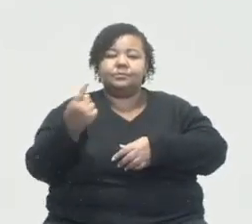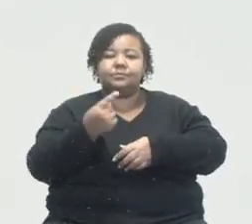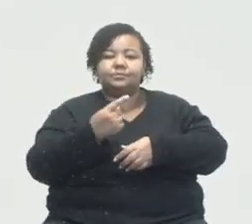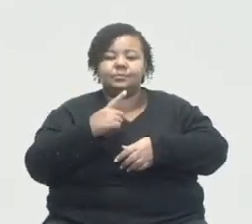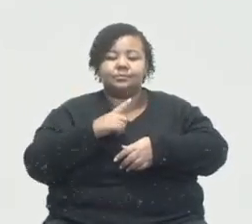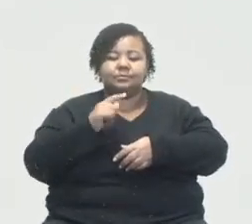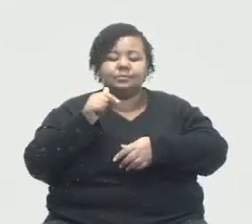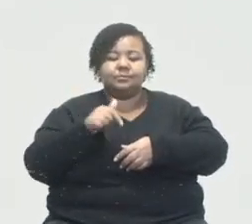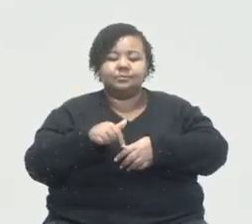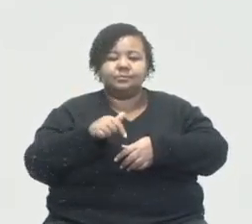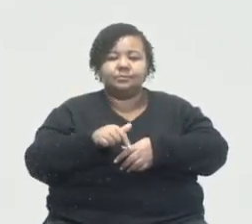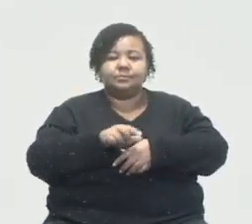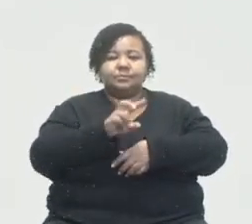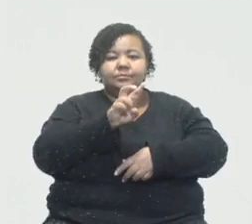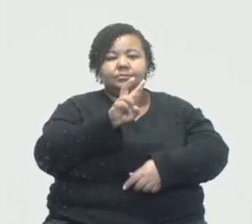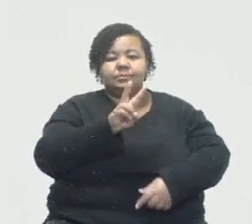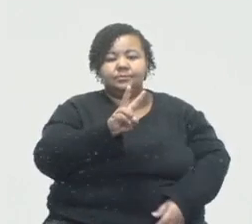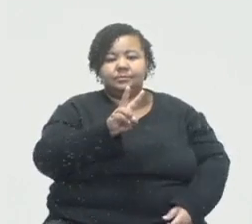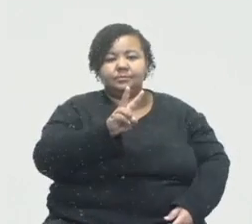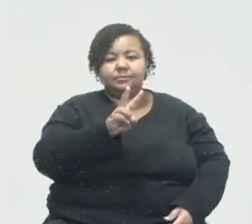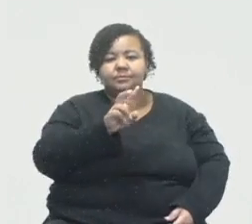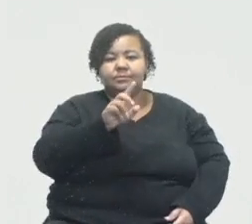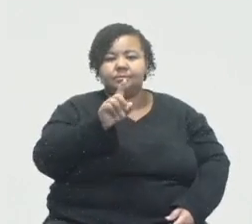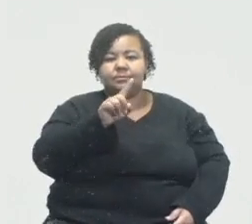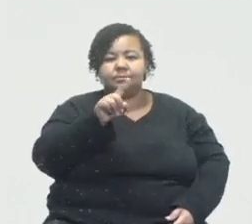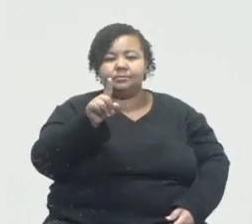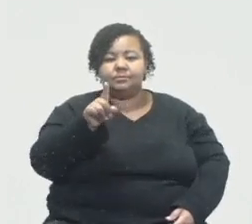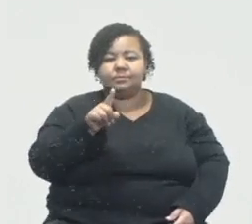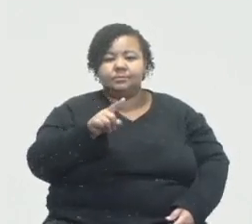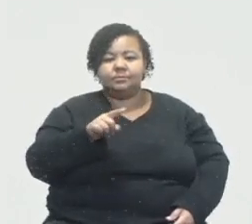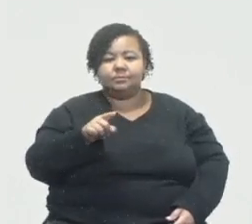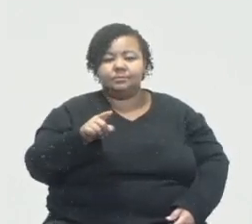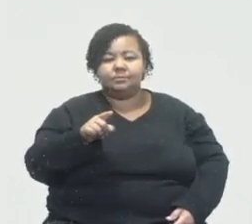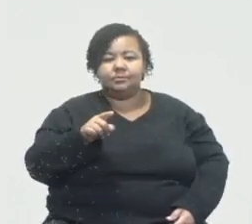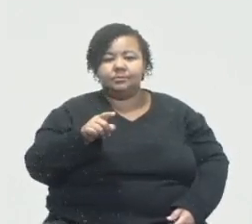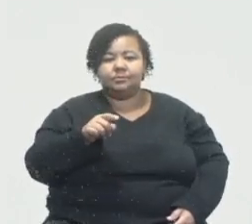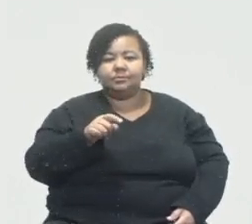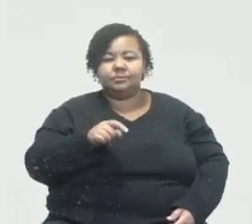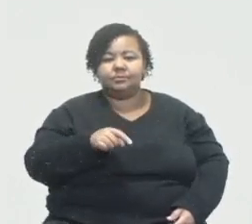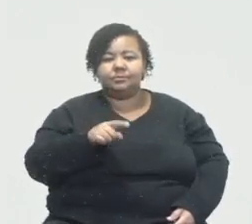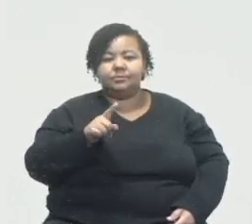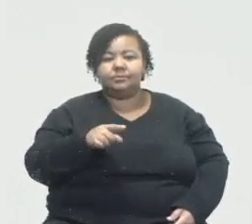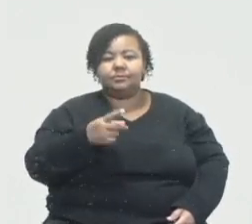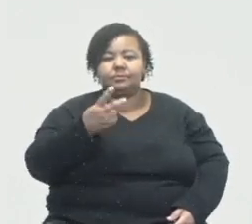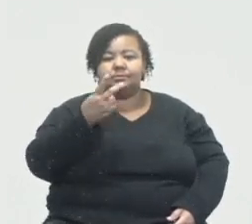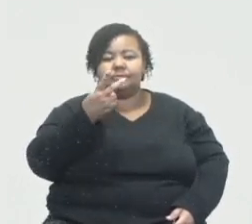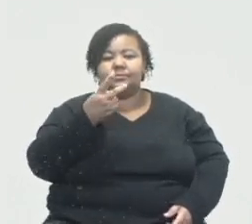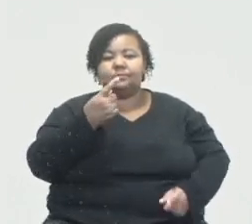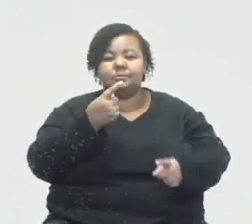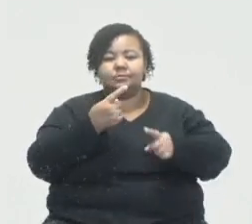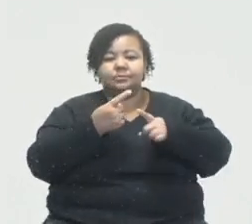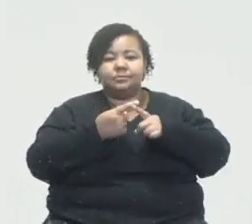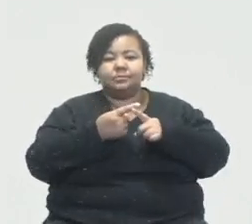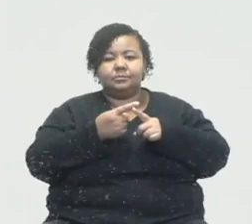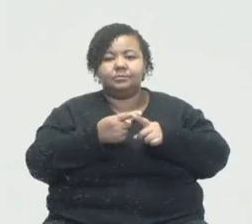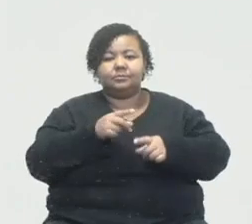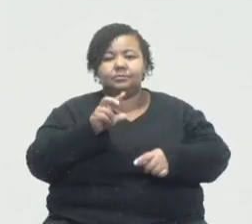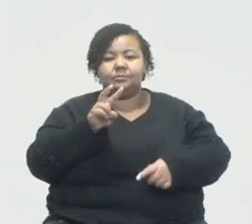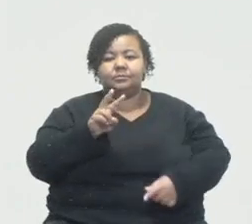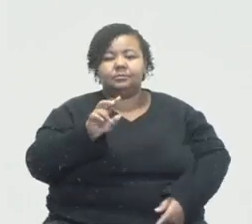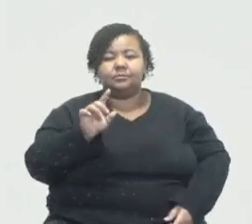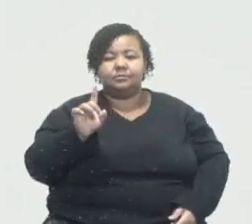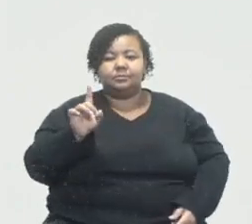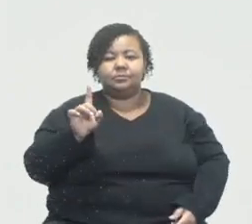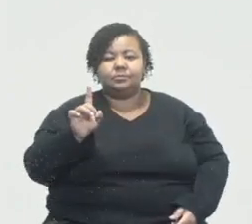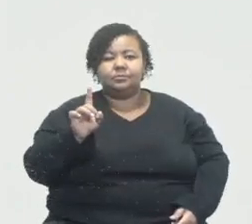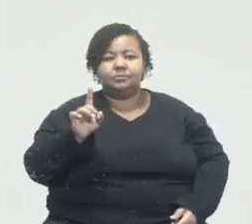aqui que V é igual a 2 vezes V1